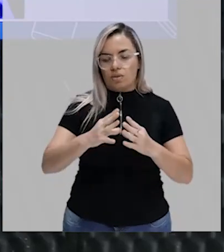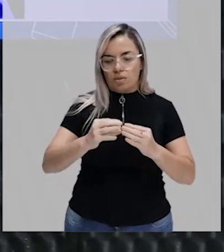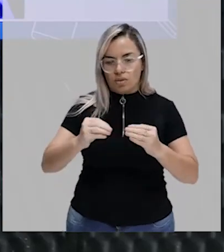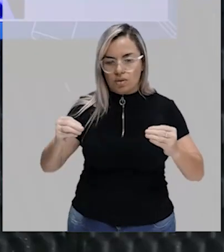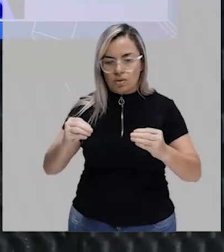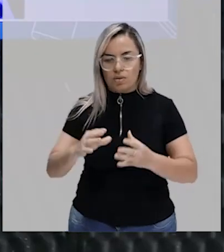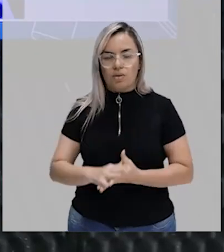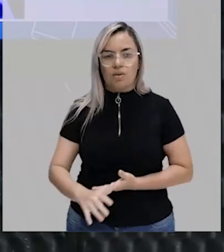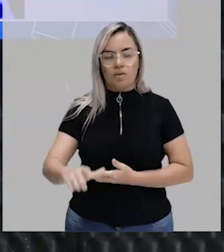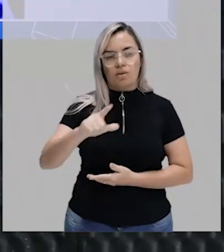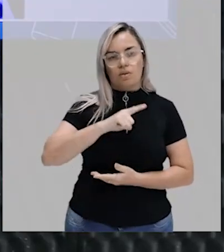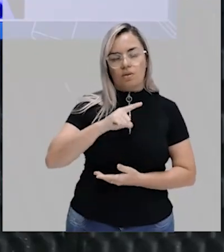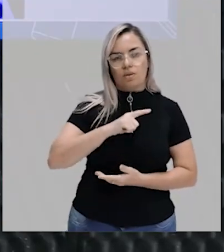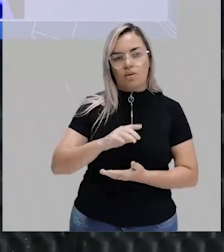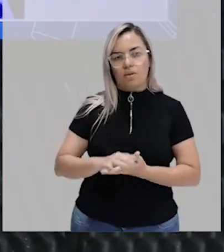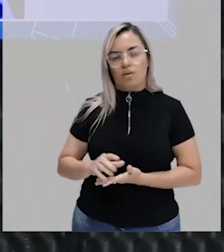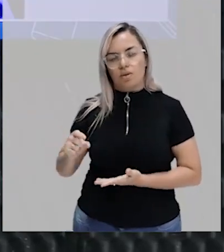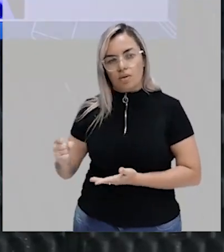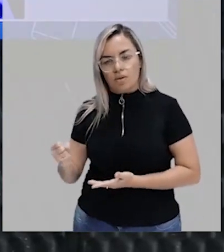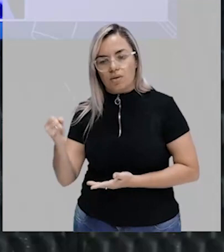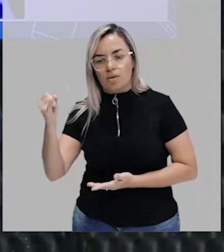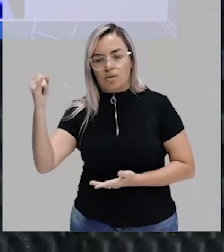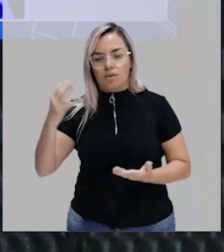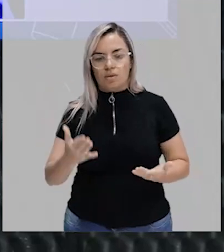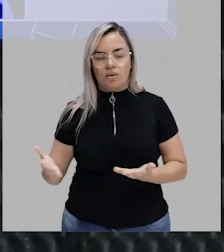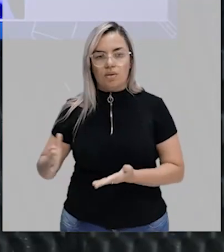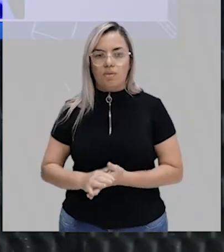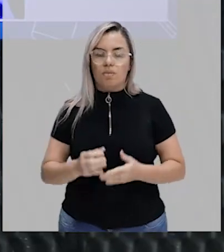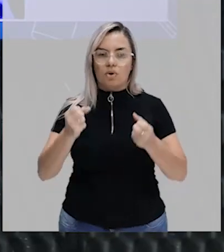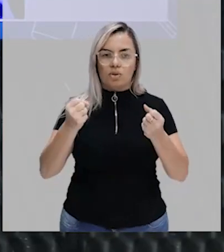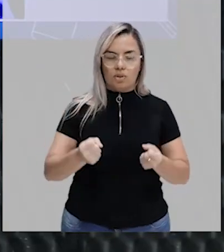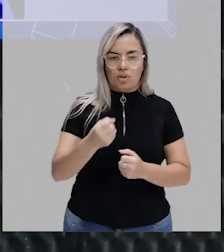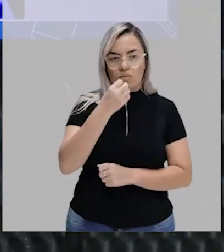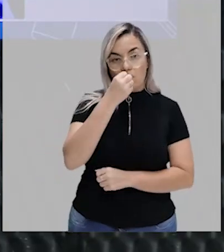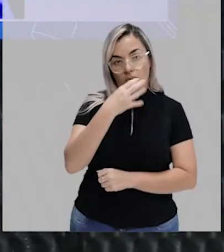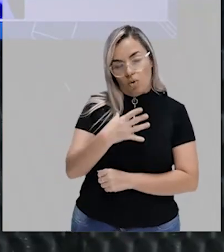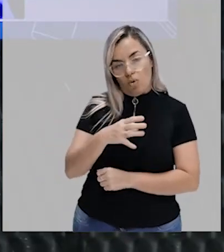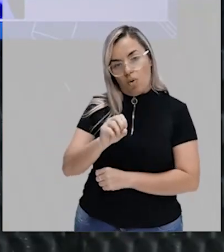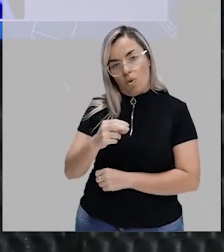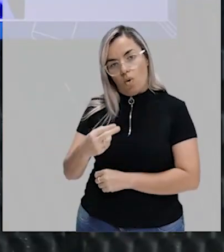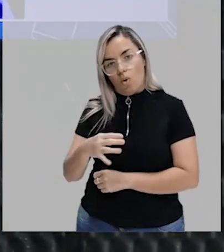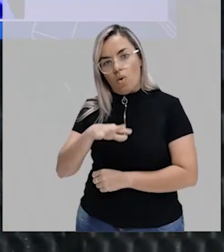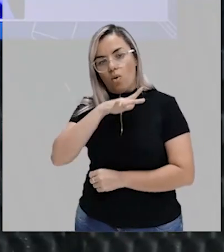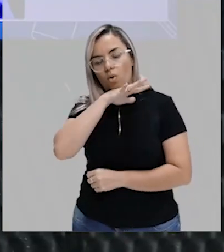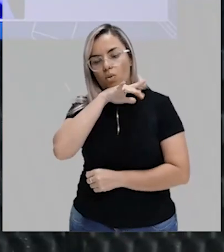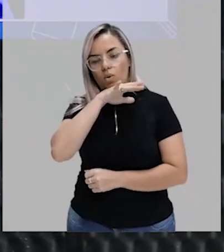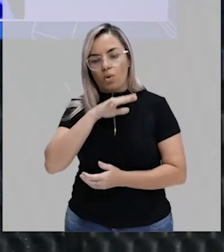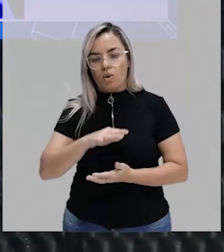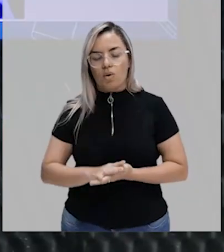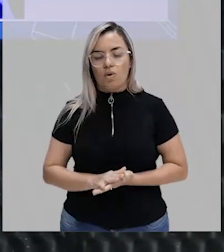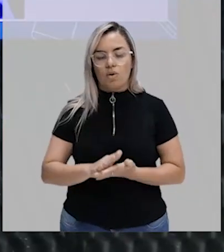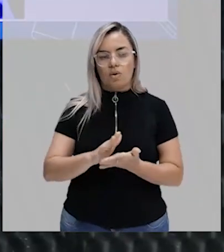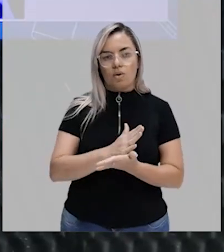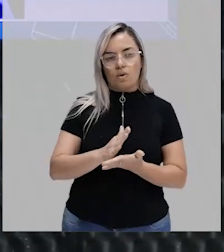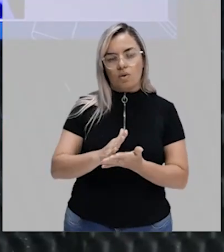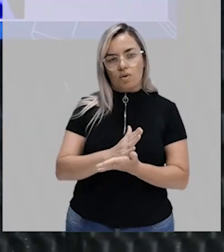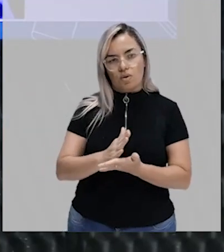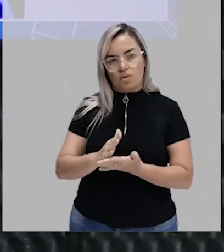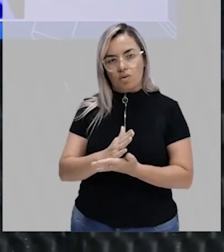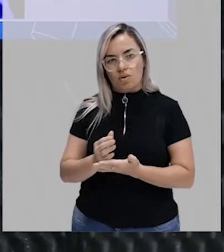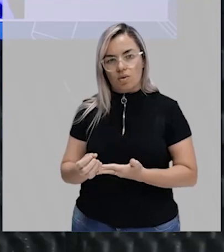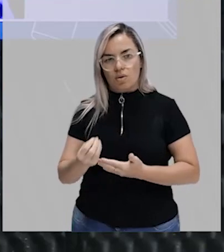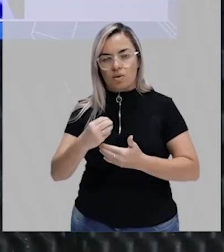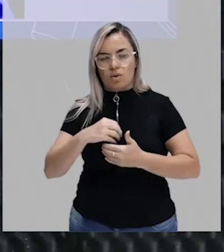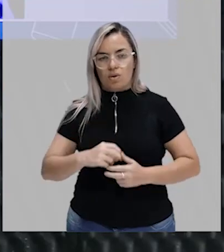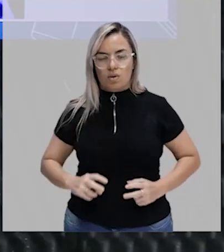Então tem esse princípio também, tá? Pode ser bom e pode ser ruim. Muitas vezes a gente pode adquirir câncer porque